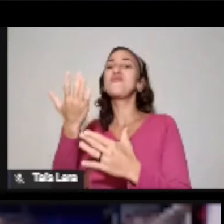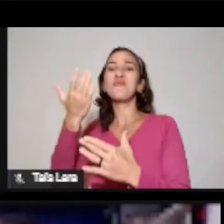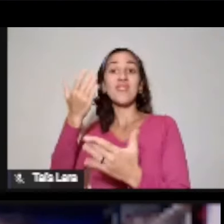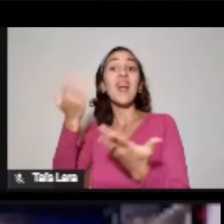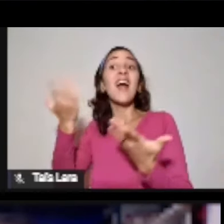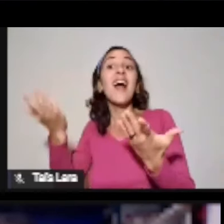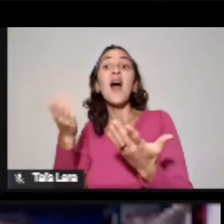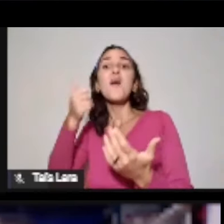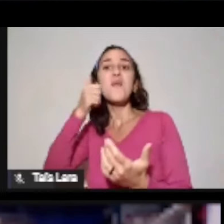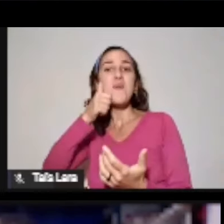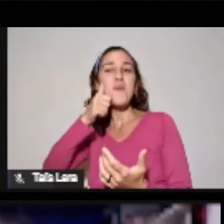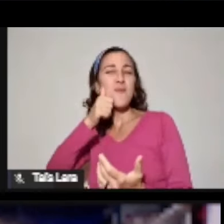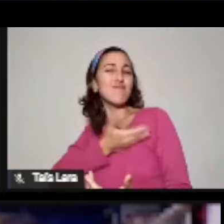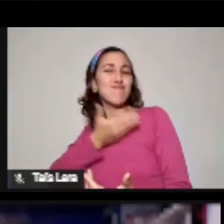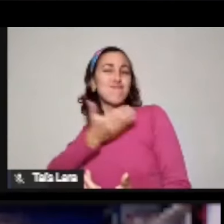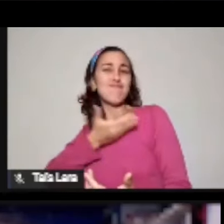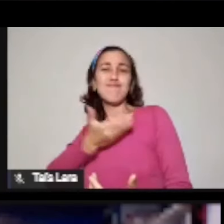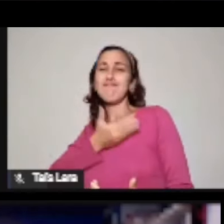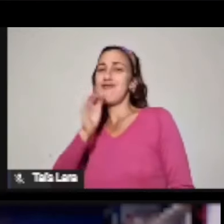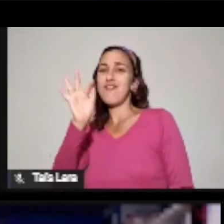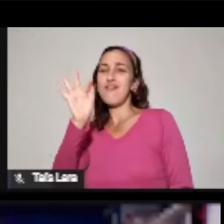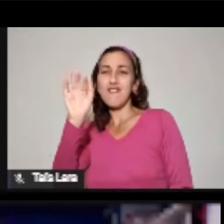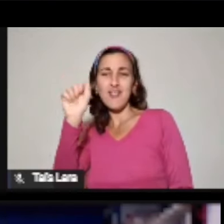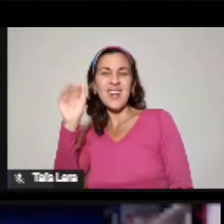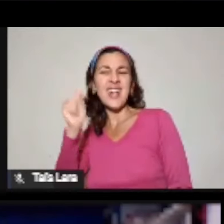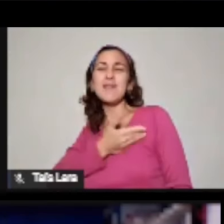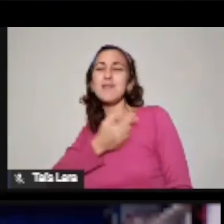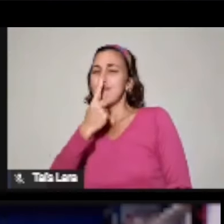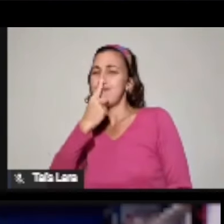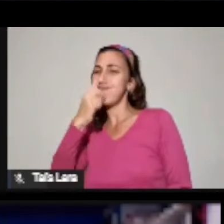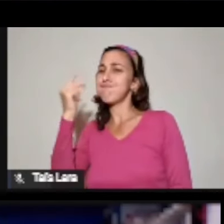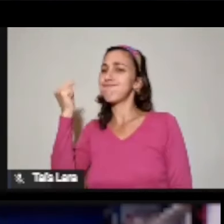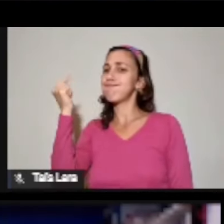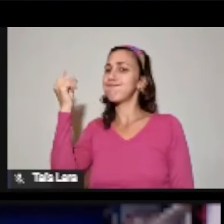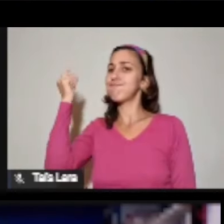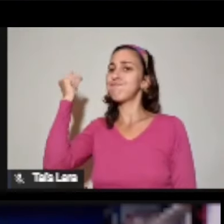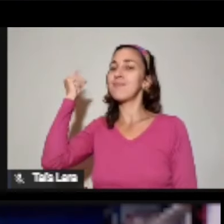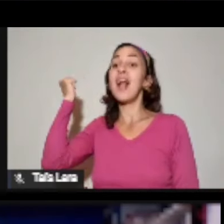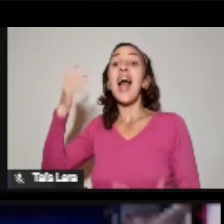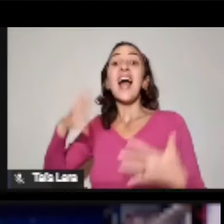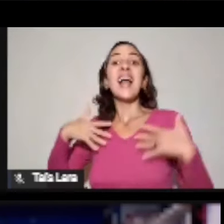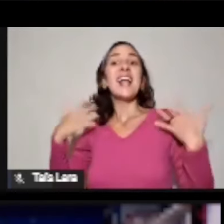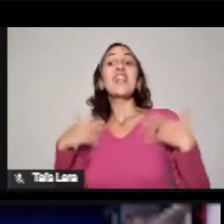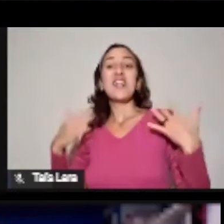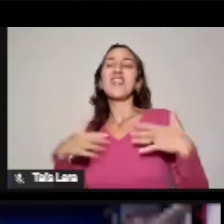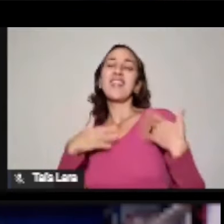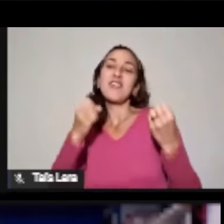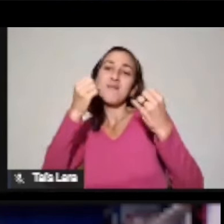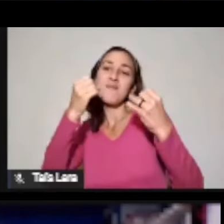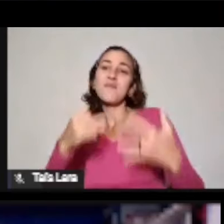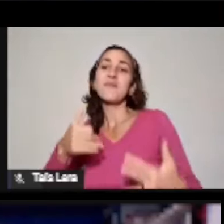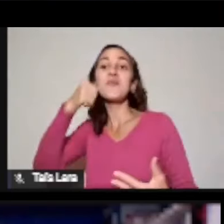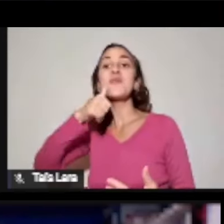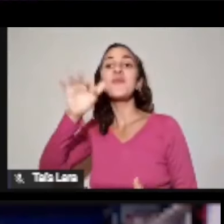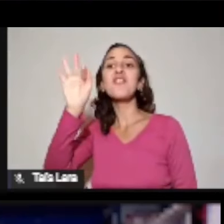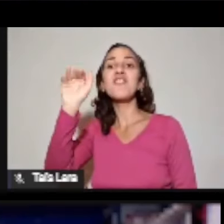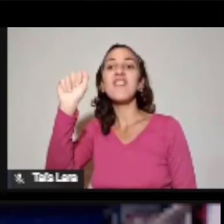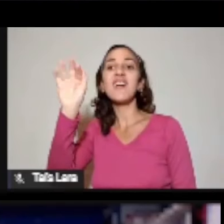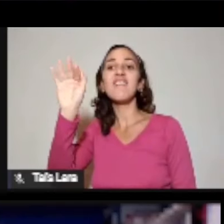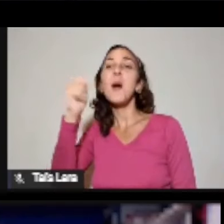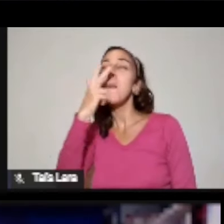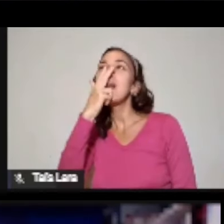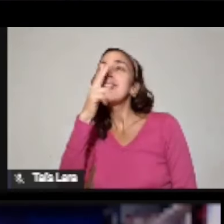já desde Pipo e Fifi, e foi uma grande alegria. Então, por isso que eu falo que a Fafá foi a segunda mãe, a proposta saiu dela. Confusão